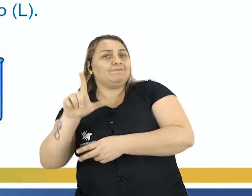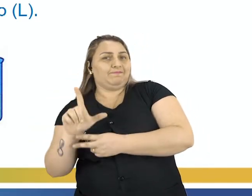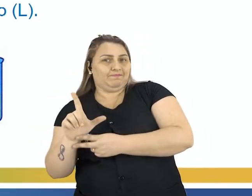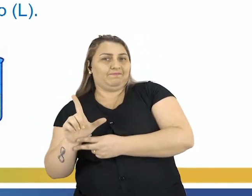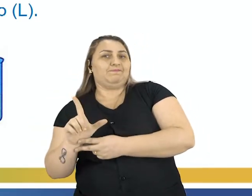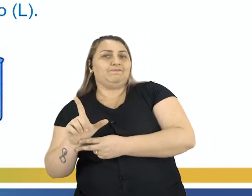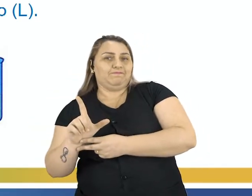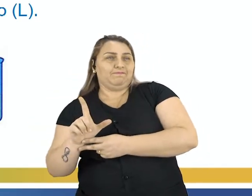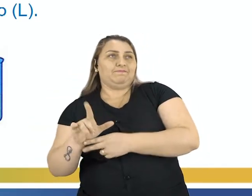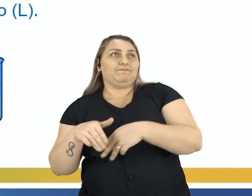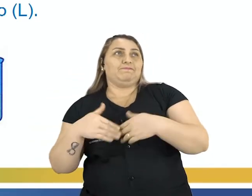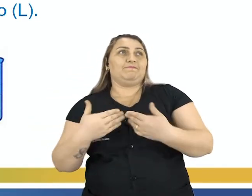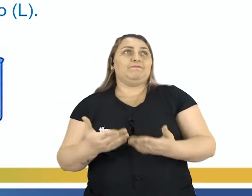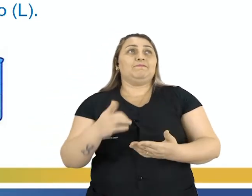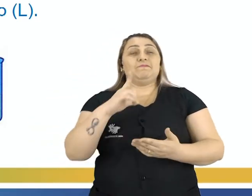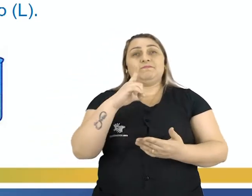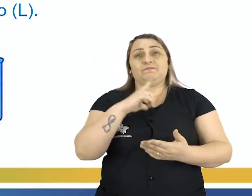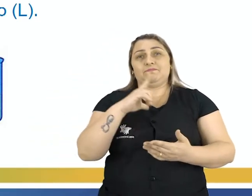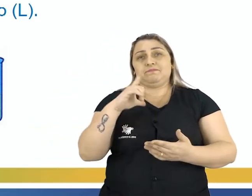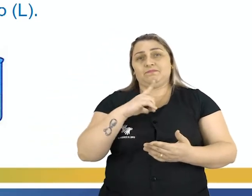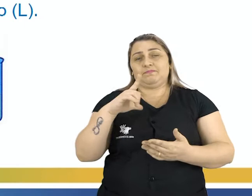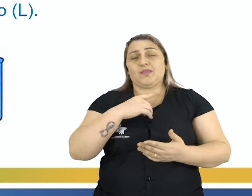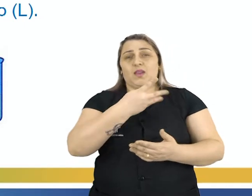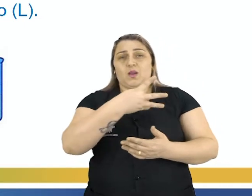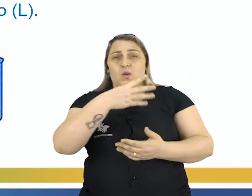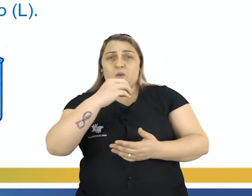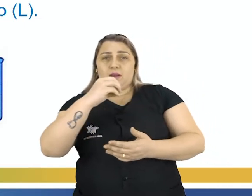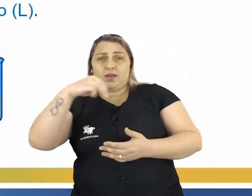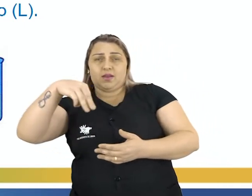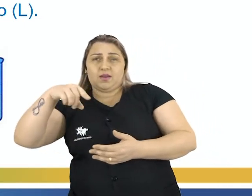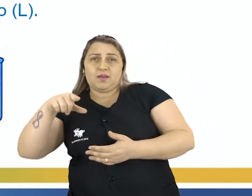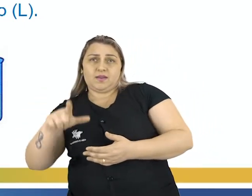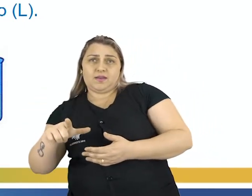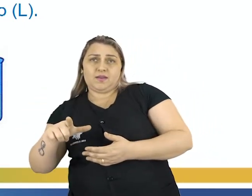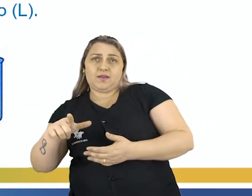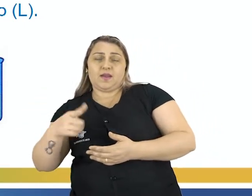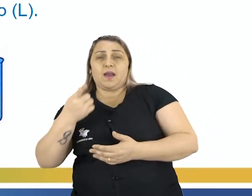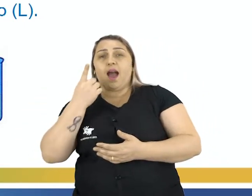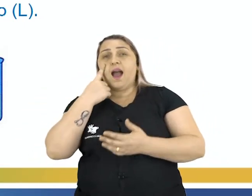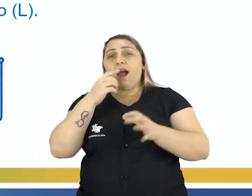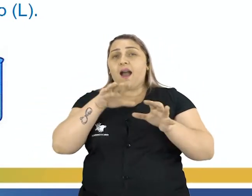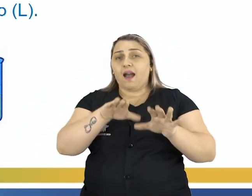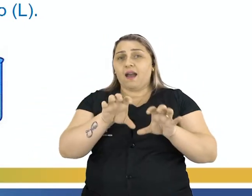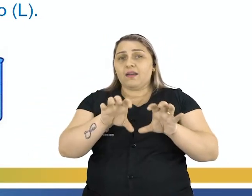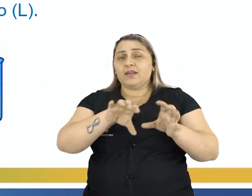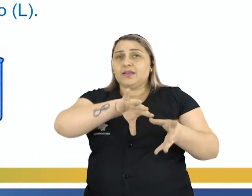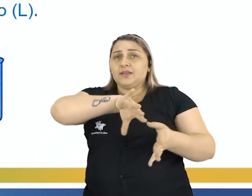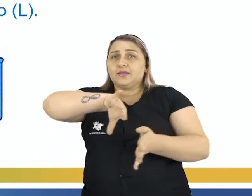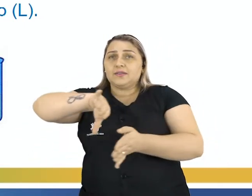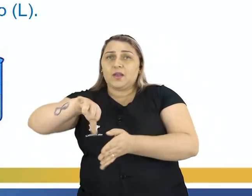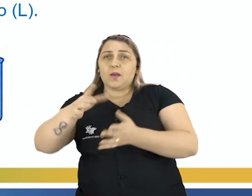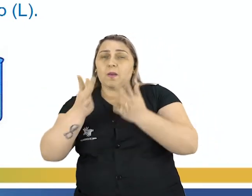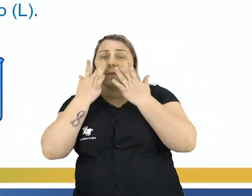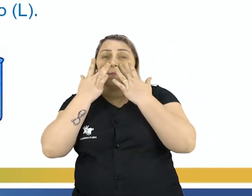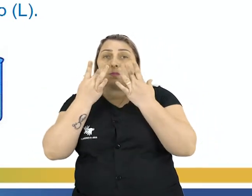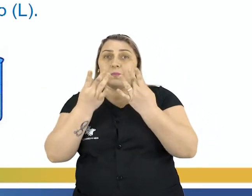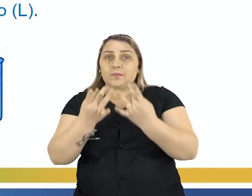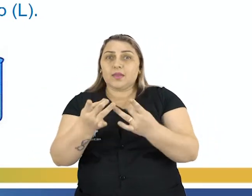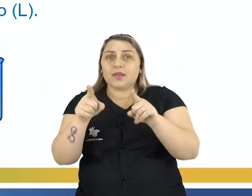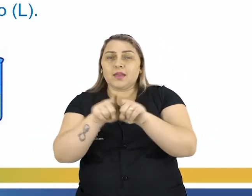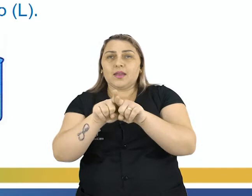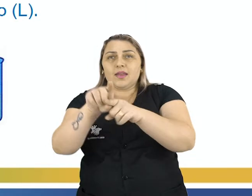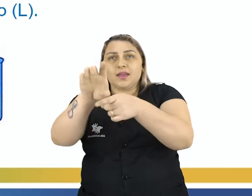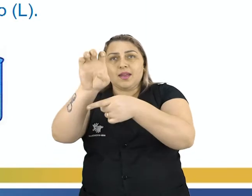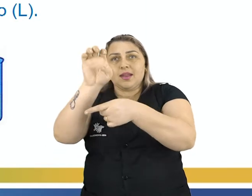ml, né? Ele tem aproximadamente 400 ml. Da mesma forma, nós observamos que